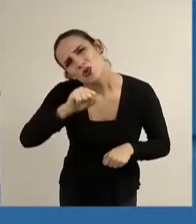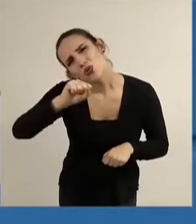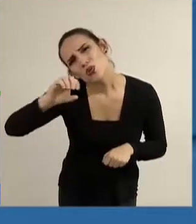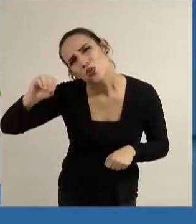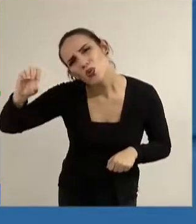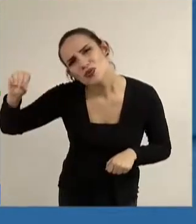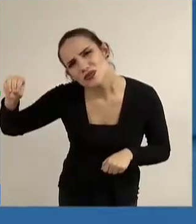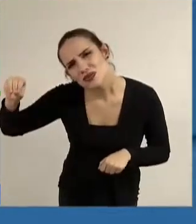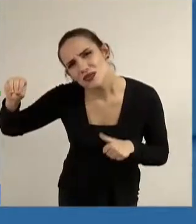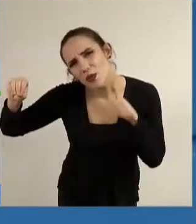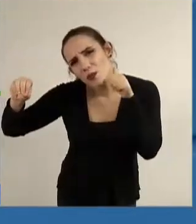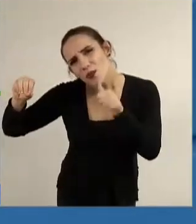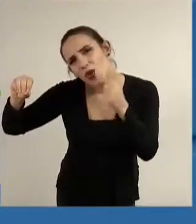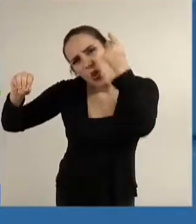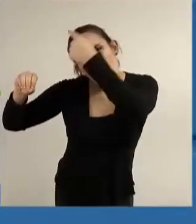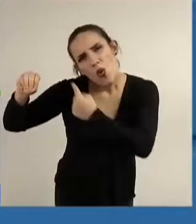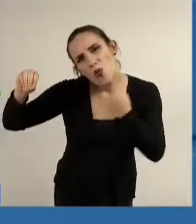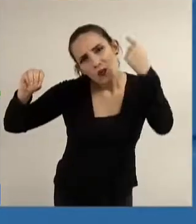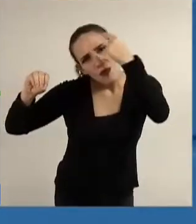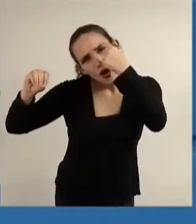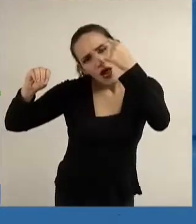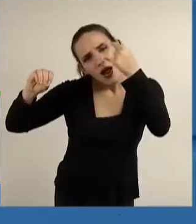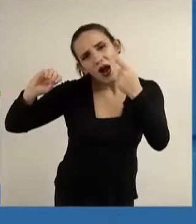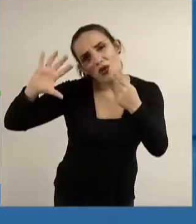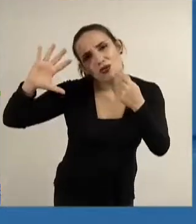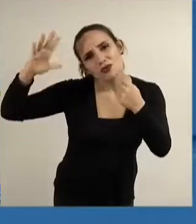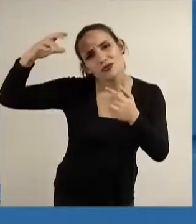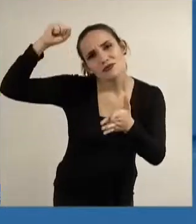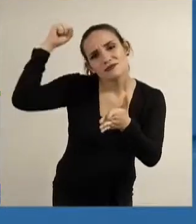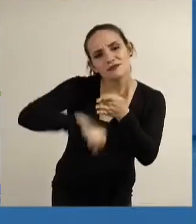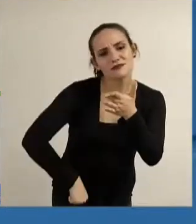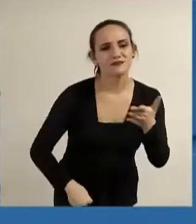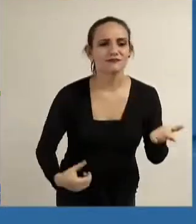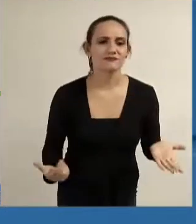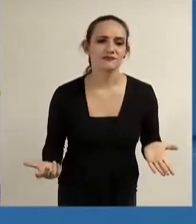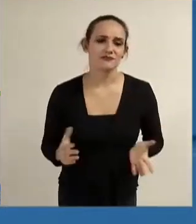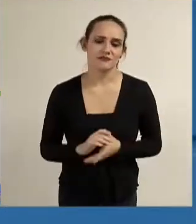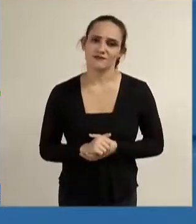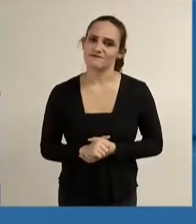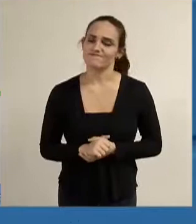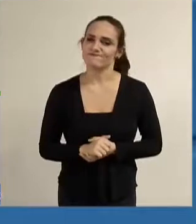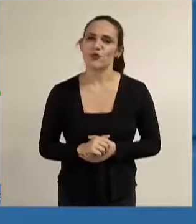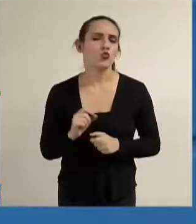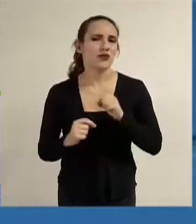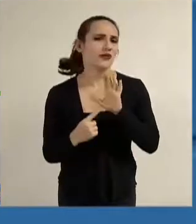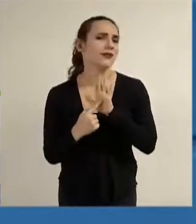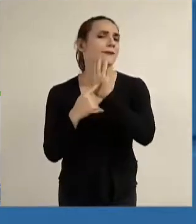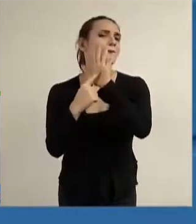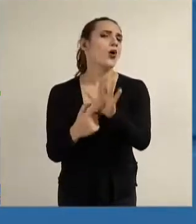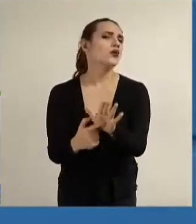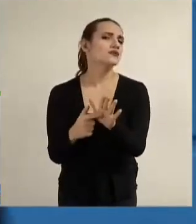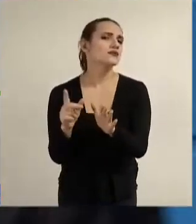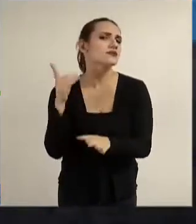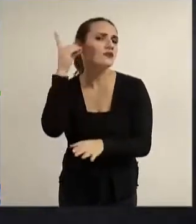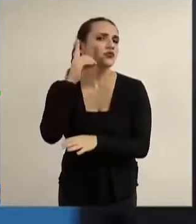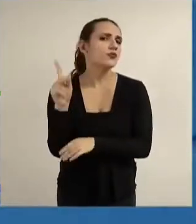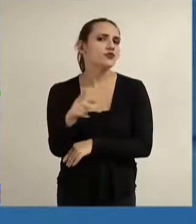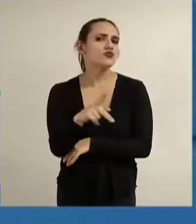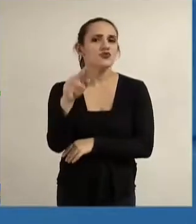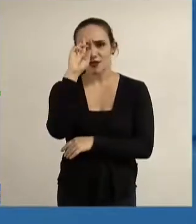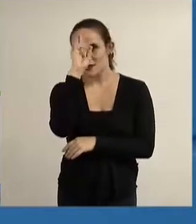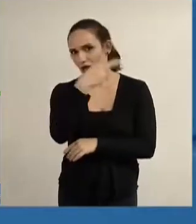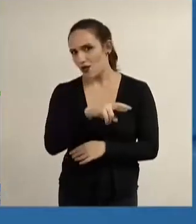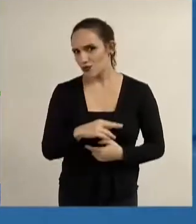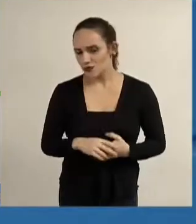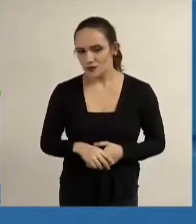1.800, é isso, né? Mulheres por hora agredidas. Isso demonstra, deputado professor Rinaldo, que